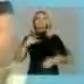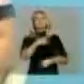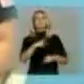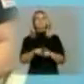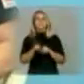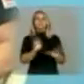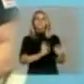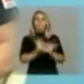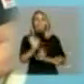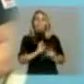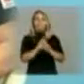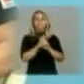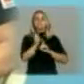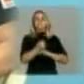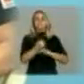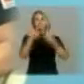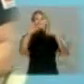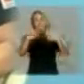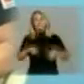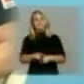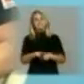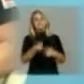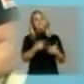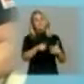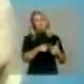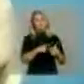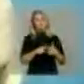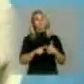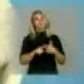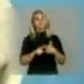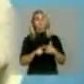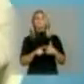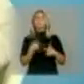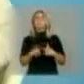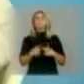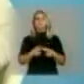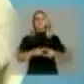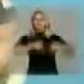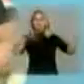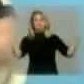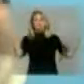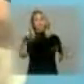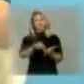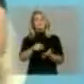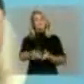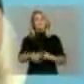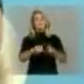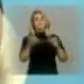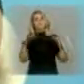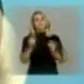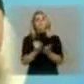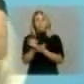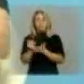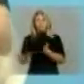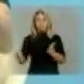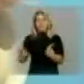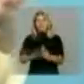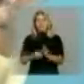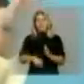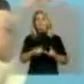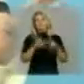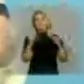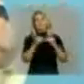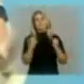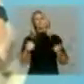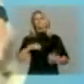social, com relação à Hanseníase no entorno. A incidência é grande? A incidência é altíssima, né, e acaba estourando aqui no DF, quando a gente